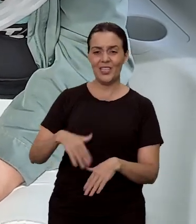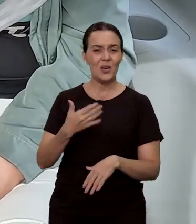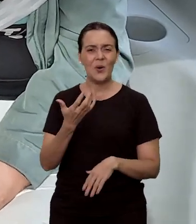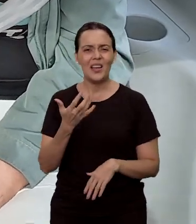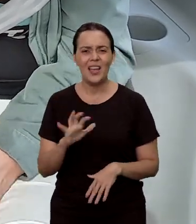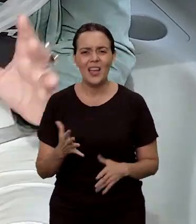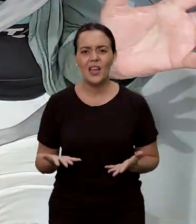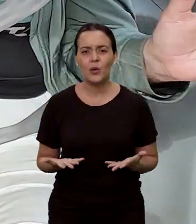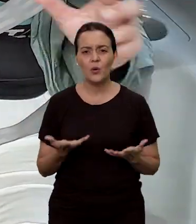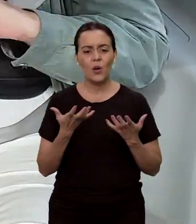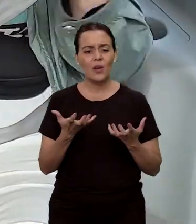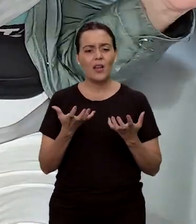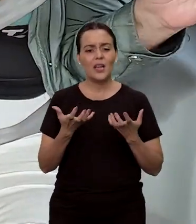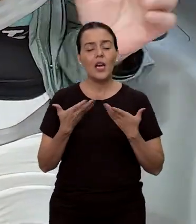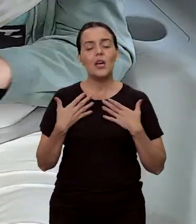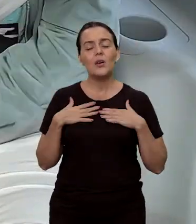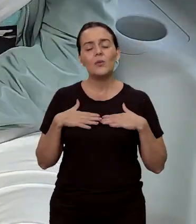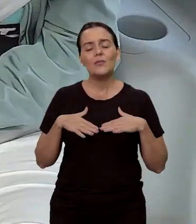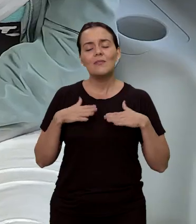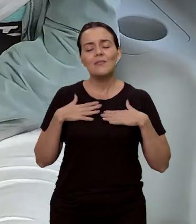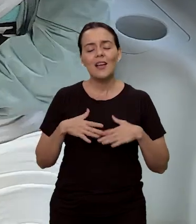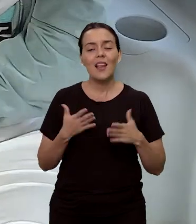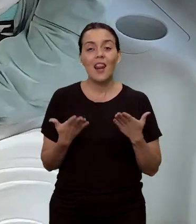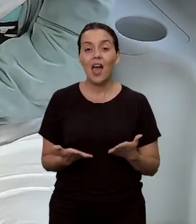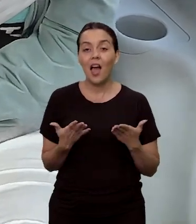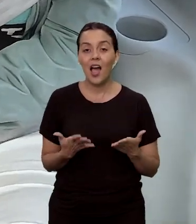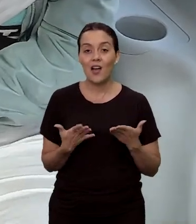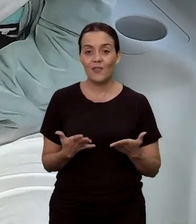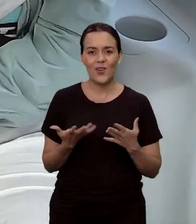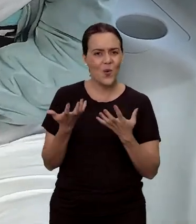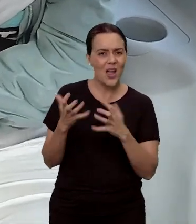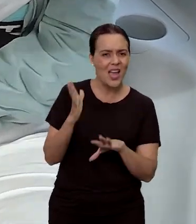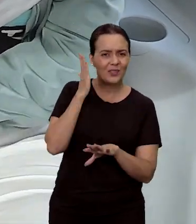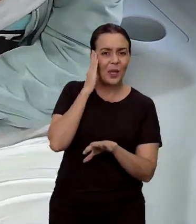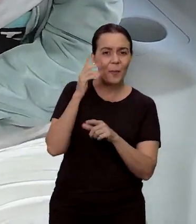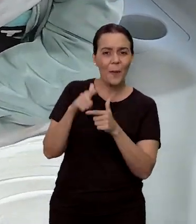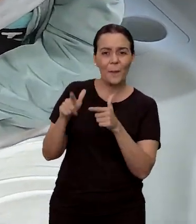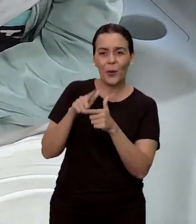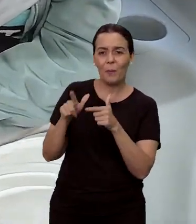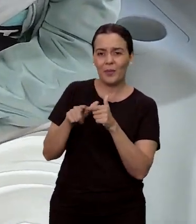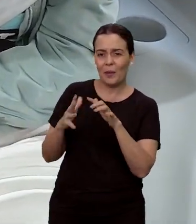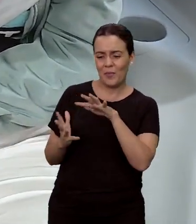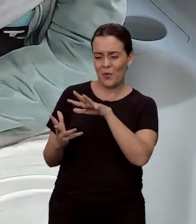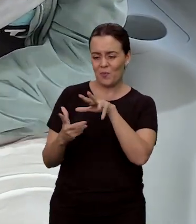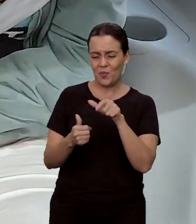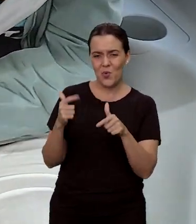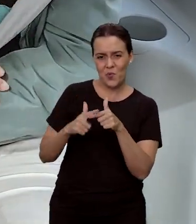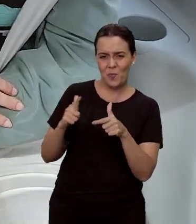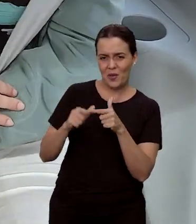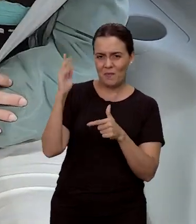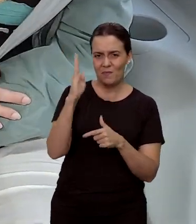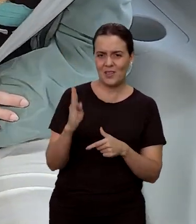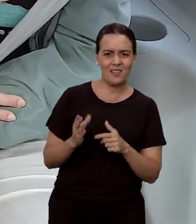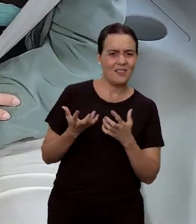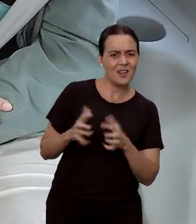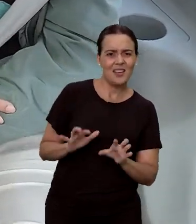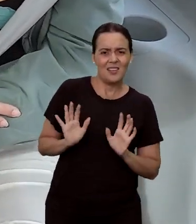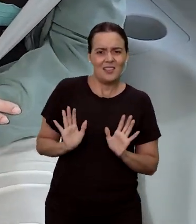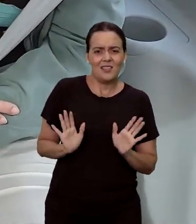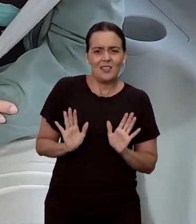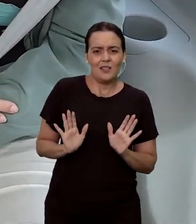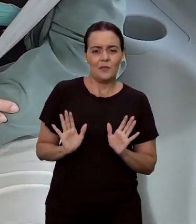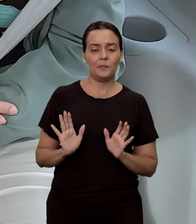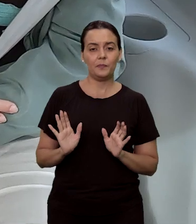papo cabeça, eu quero uma coisa... Quero ficar alienado um pouquinho. Exatamente. Que é muito triste também, né? A gente viu nessas